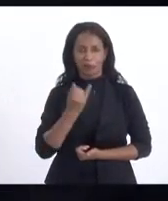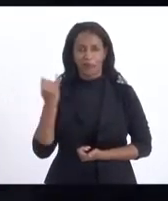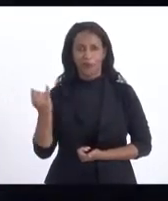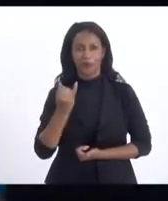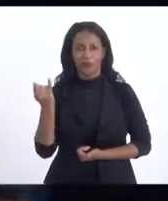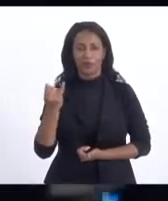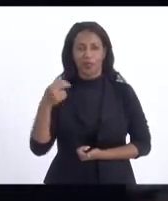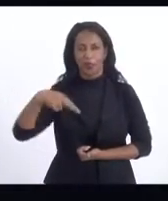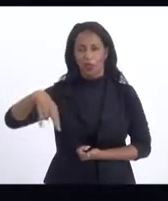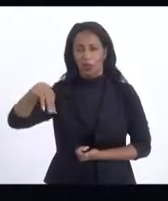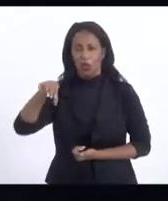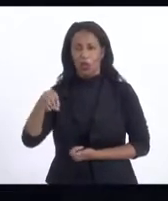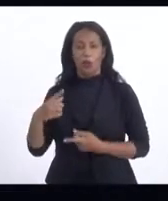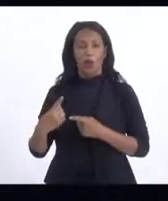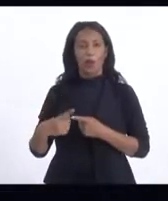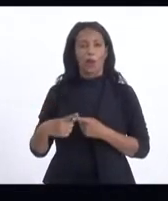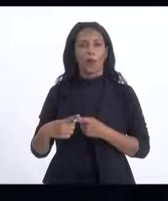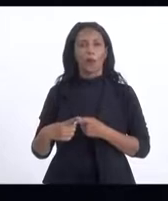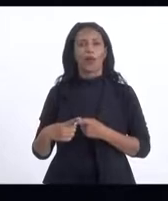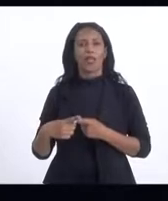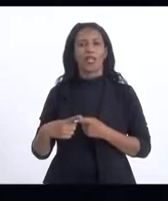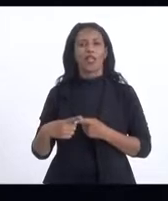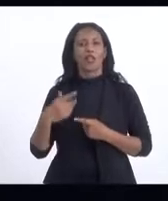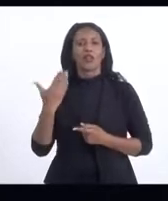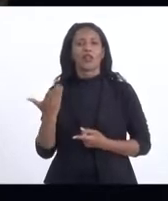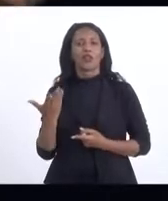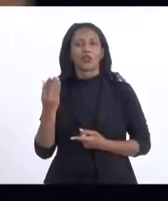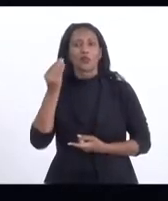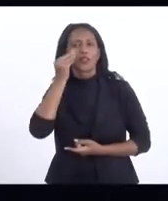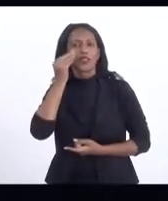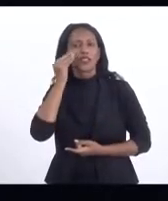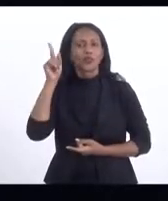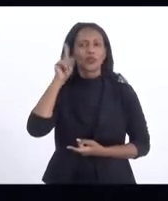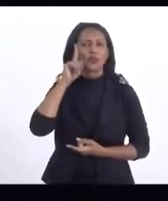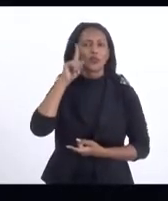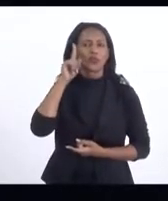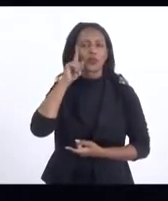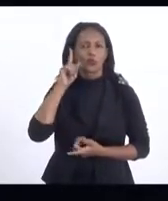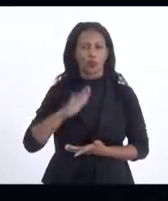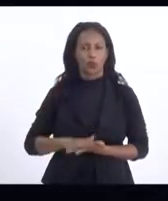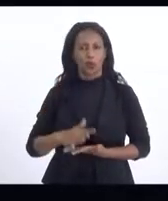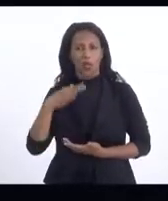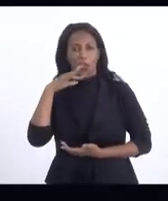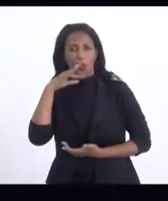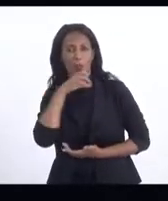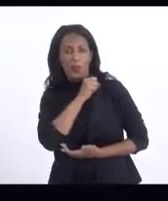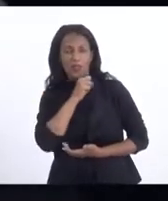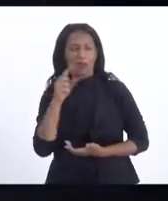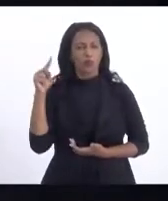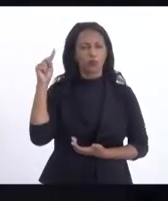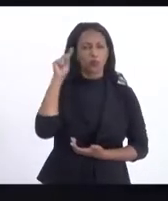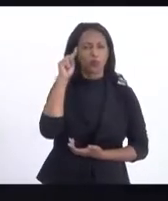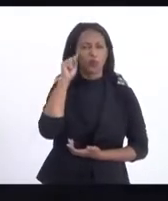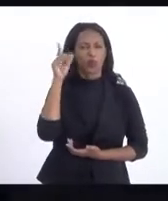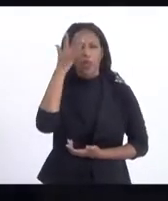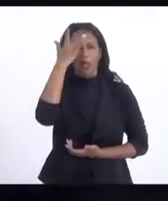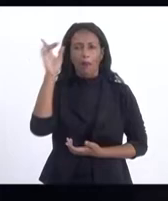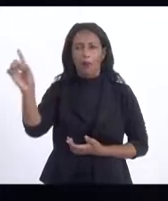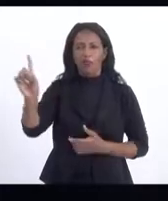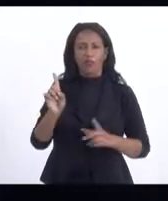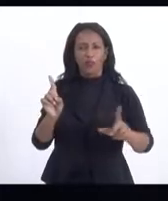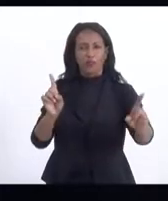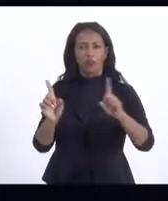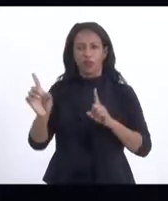nós importamos os consumidores. Eu estou assistindo isso todos os dias. Eu percebo isso todos os dias, as pessoas vindo de